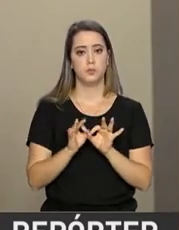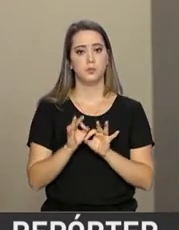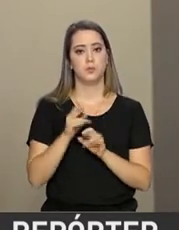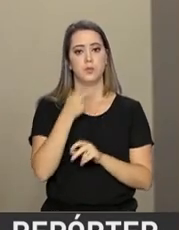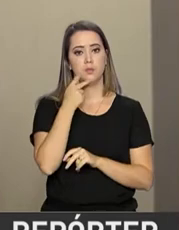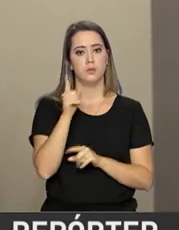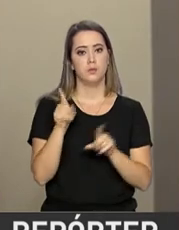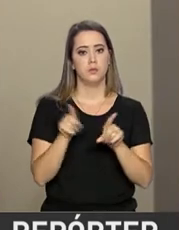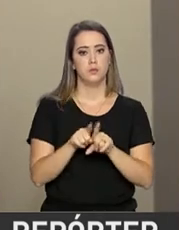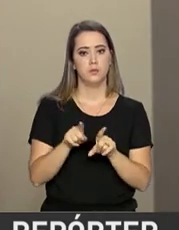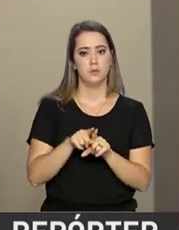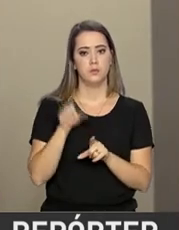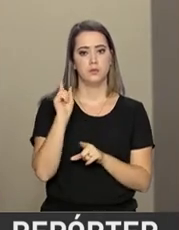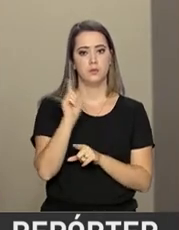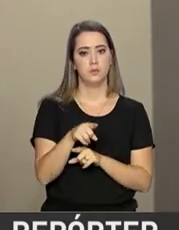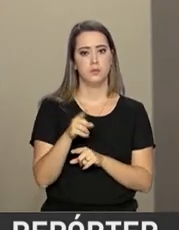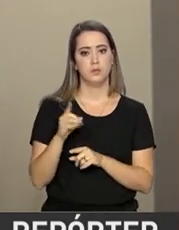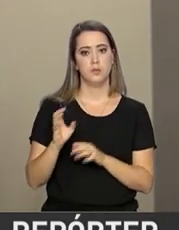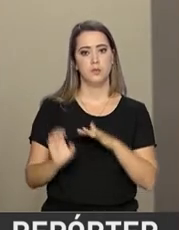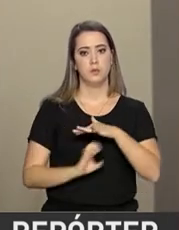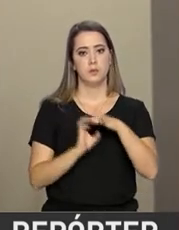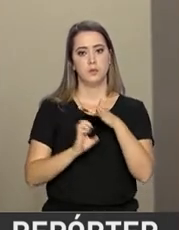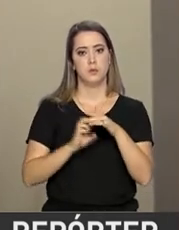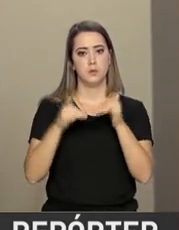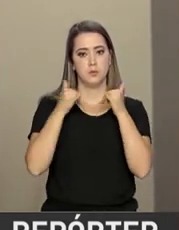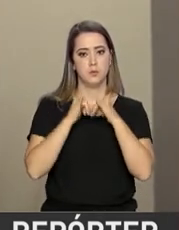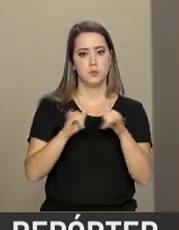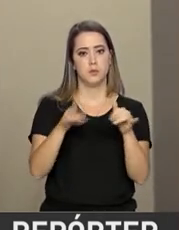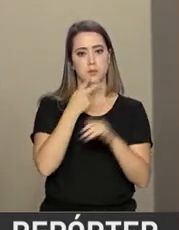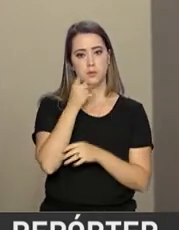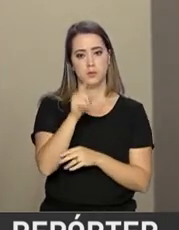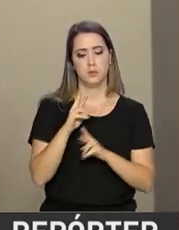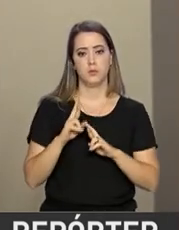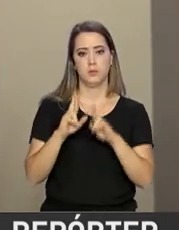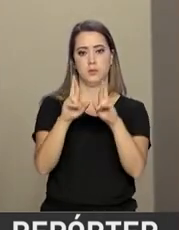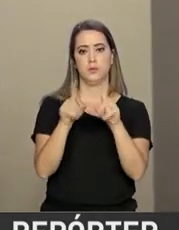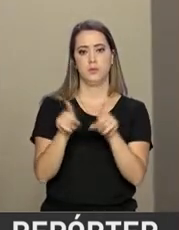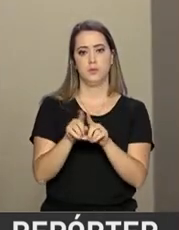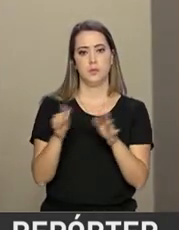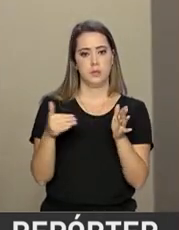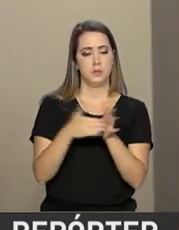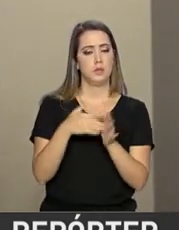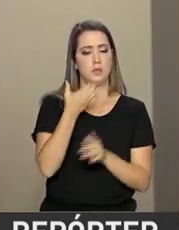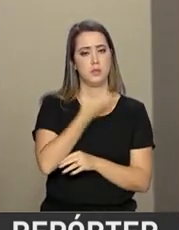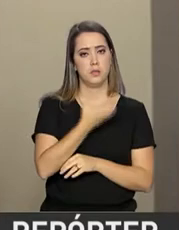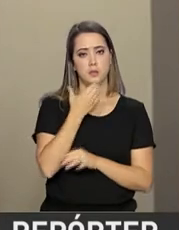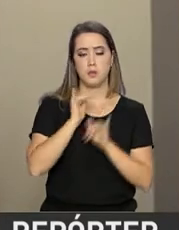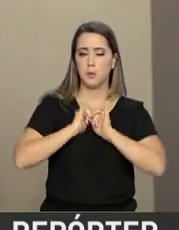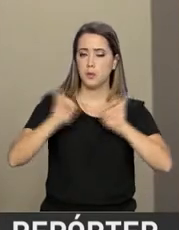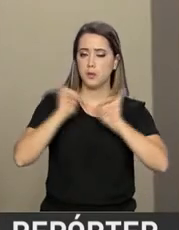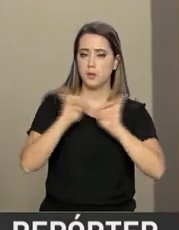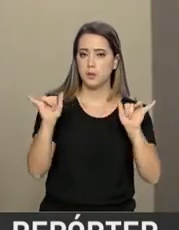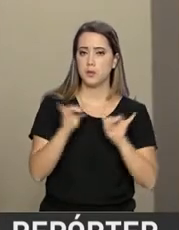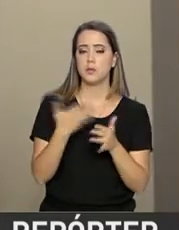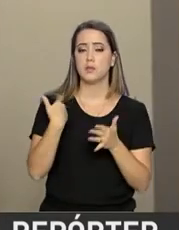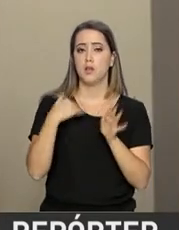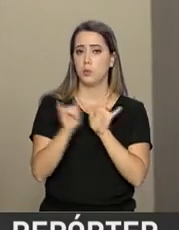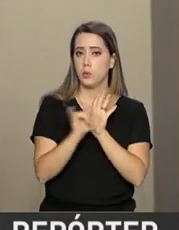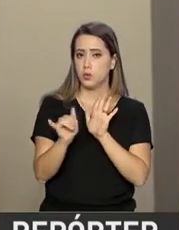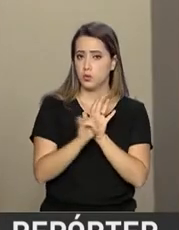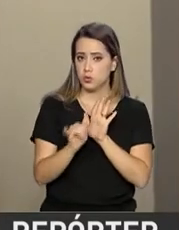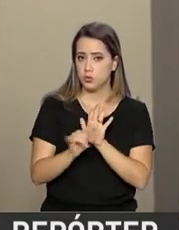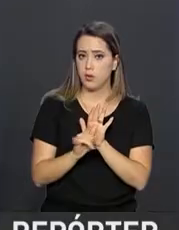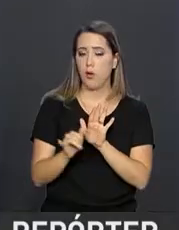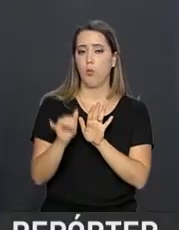oliveira também falou sobre a eletrobrás ele disse que a expectativa é que até dezembro seja lançada oferta pública de capital